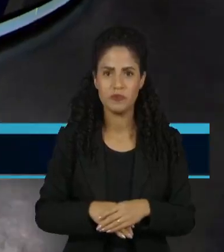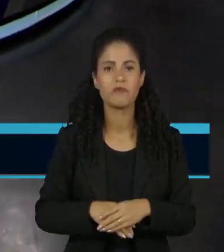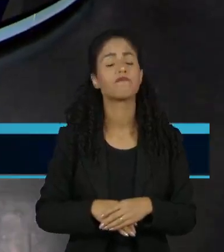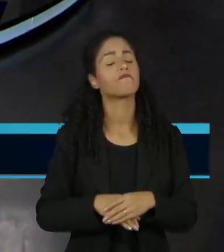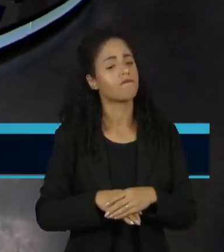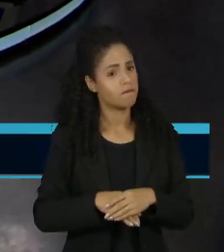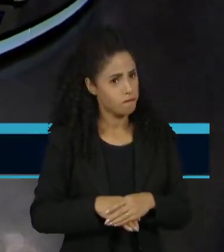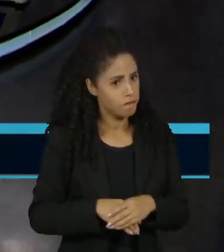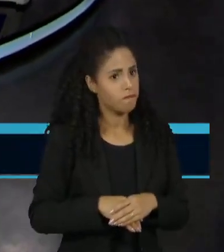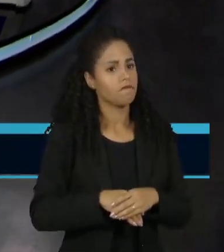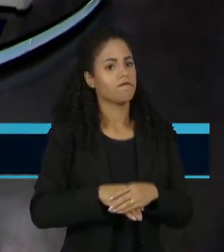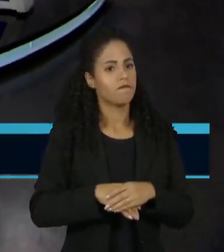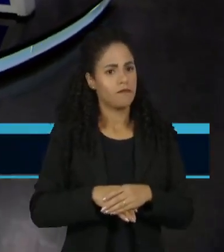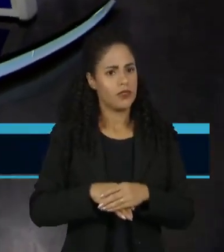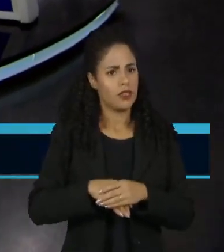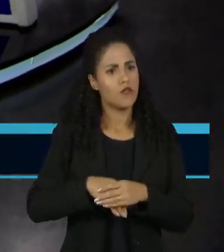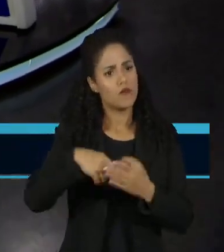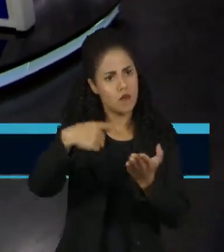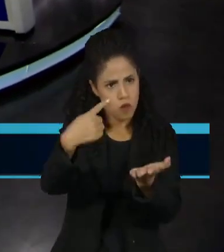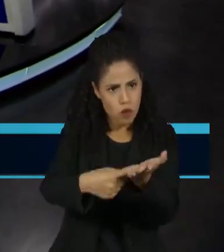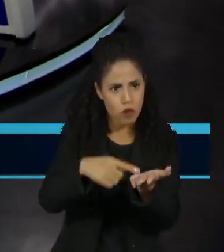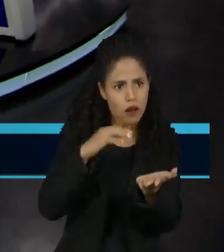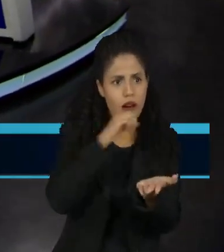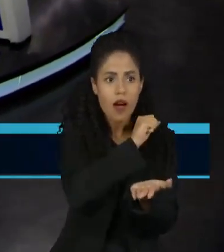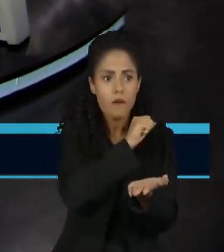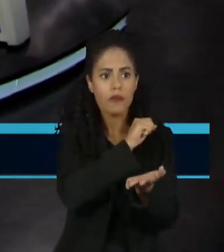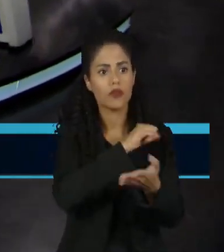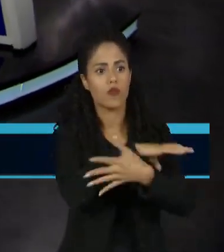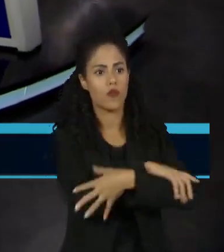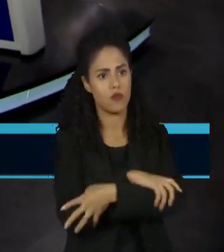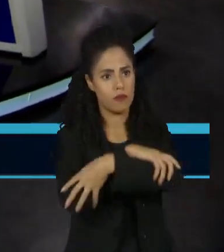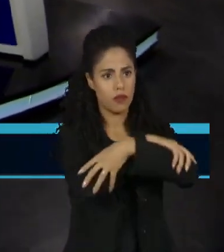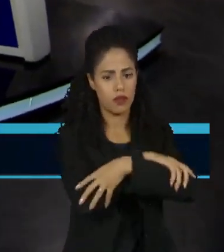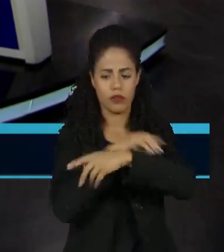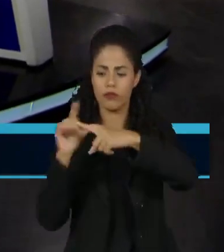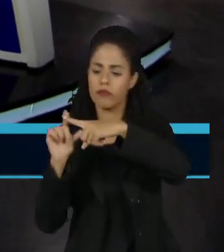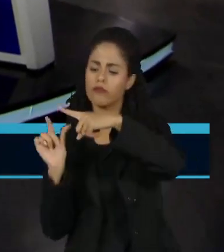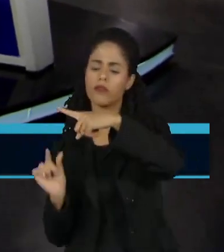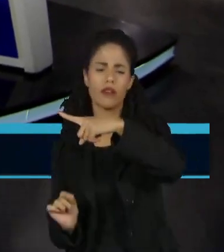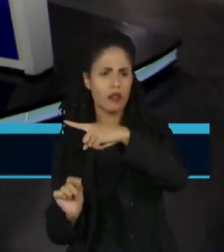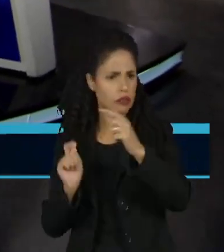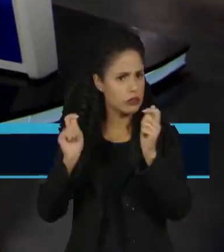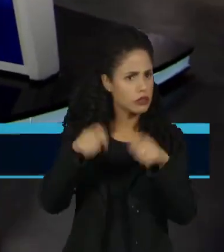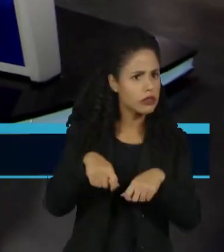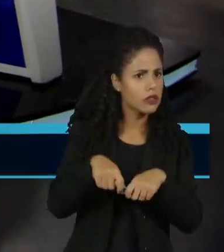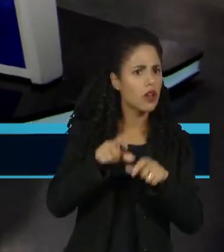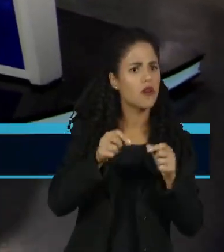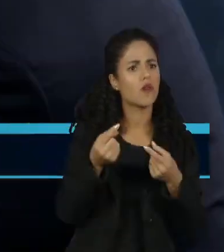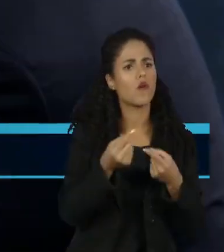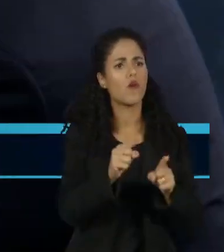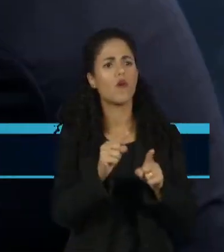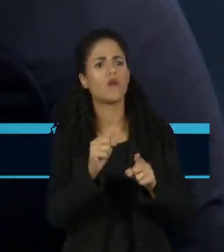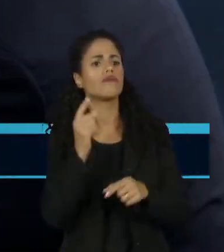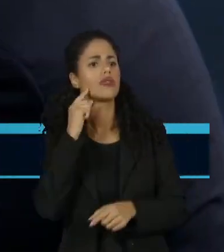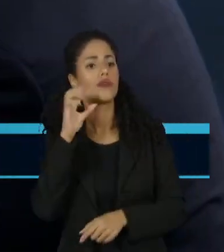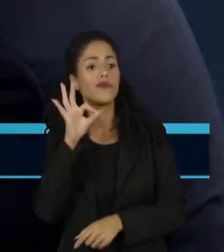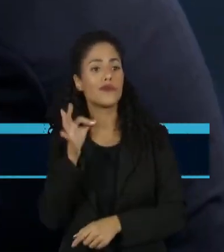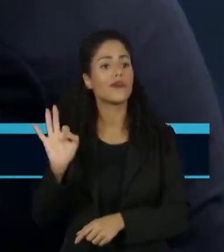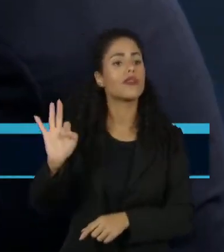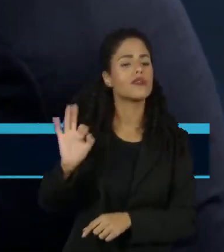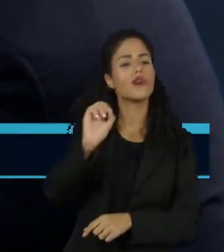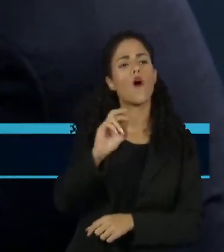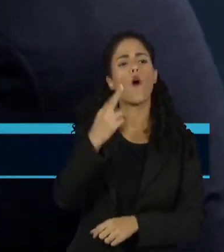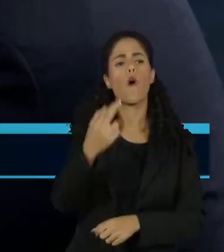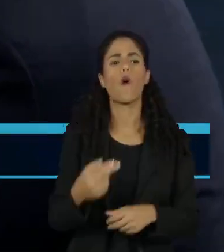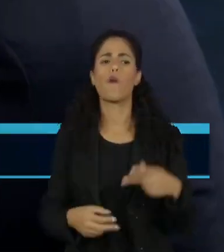Ainda estamos longe de um acordo comercial Mercosul-União Europeia. O que mais pesou contra, França ou Paraguai?